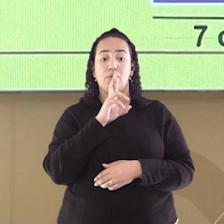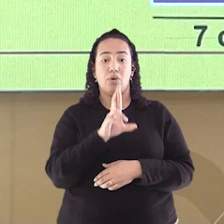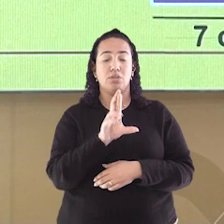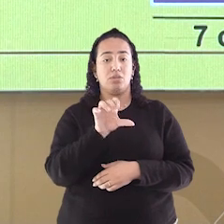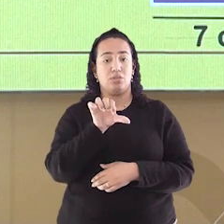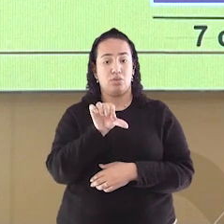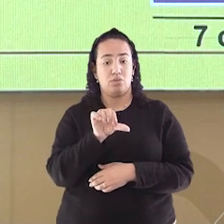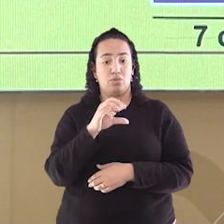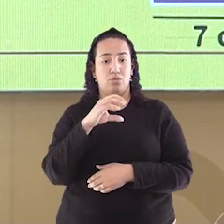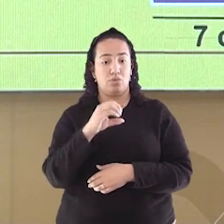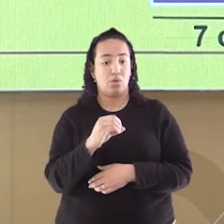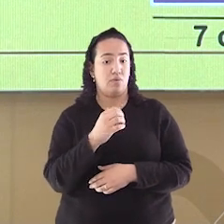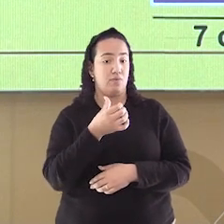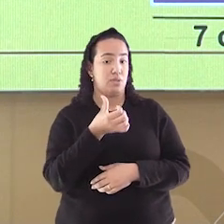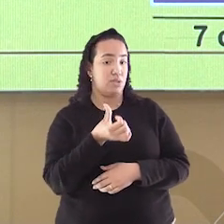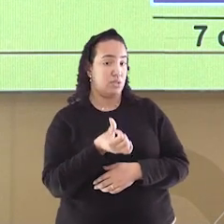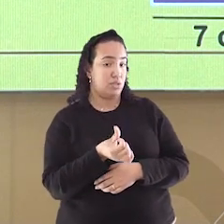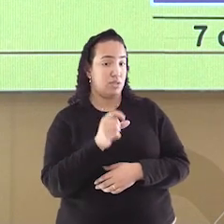vai resultar em quê?